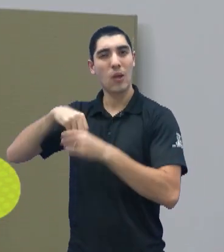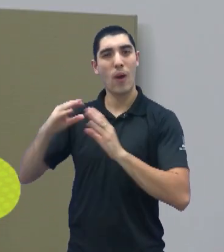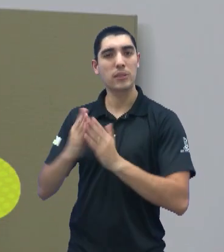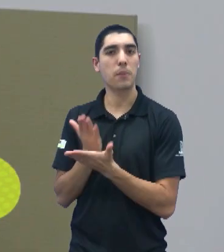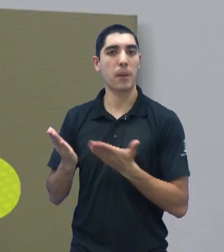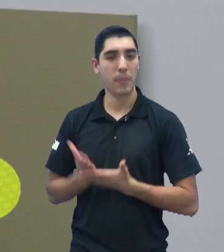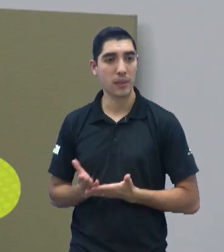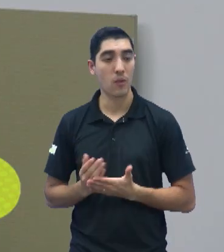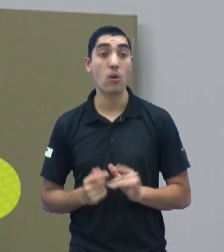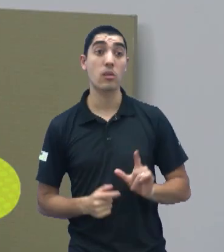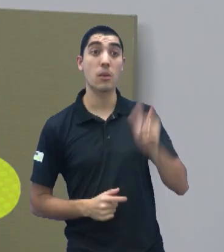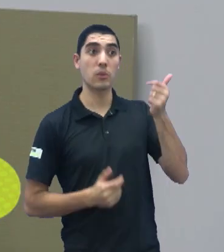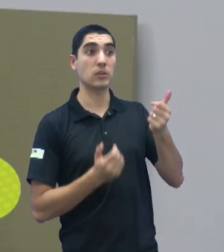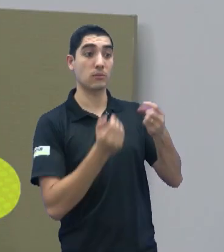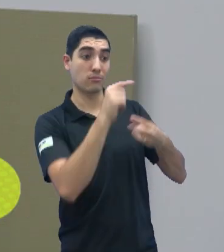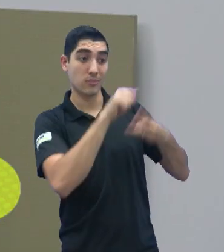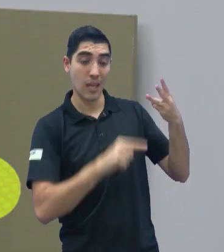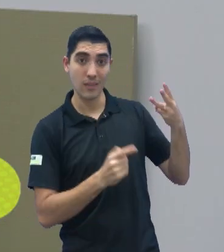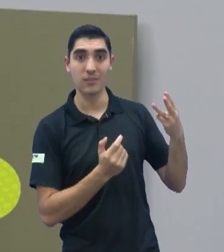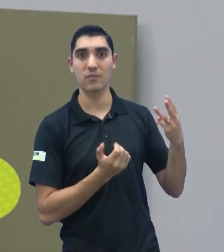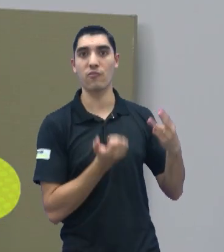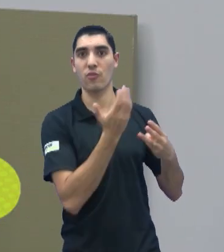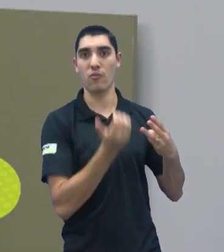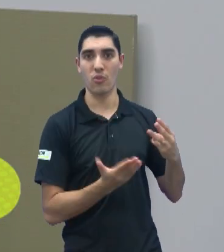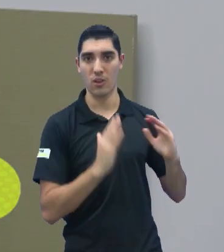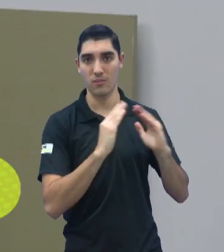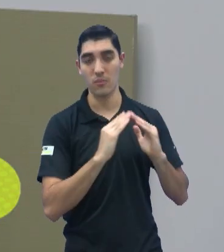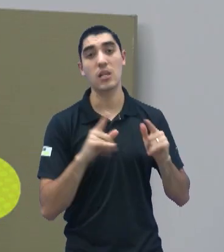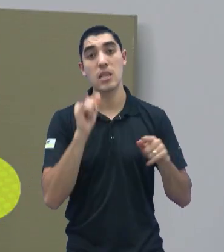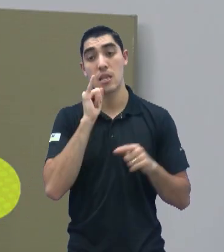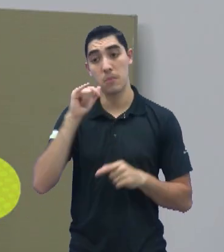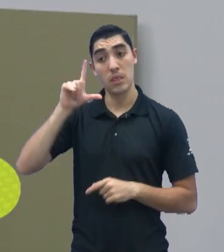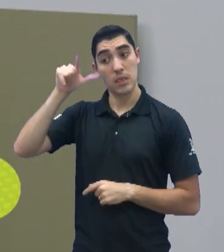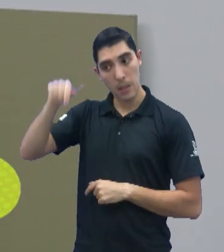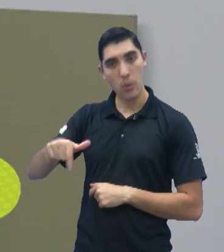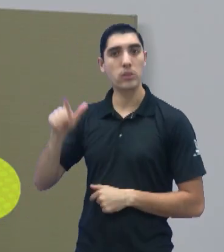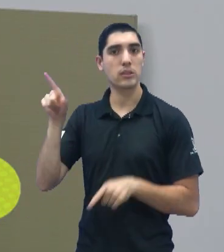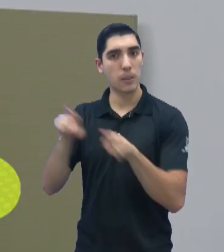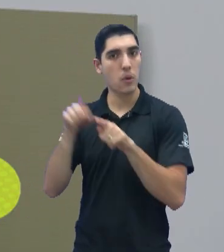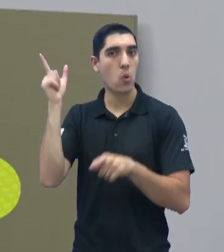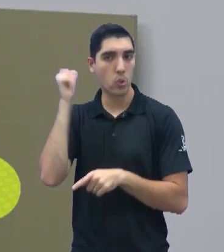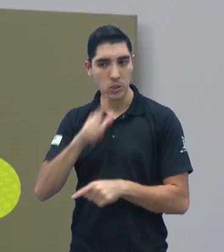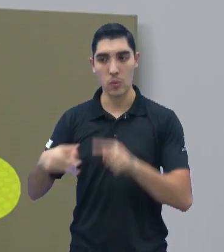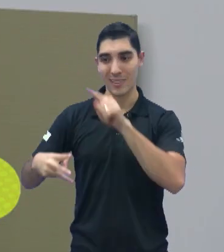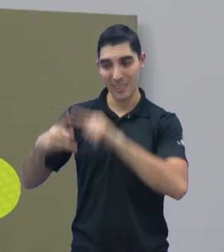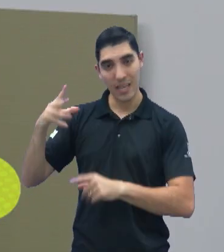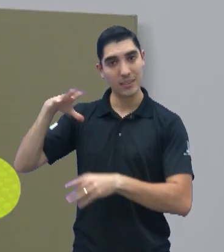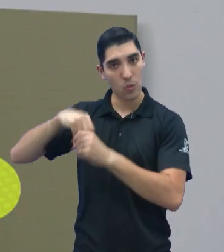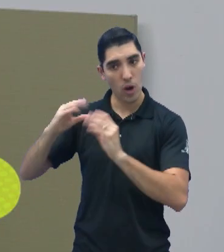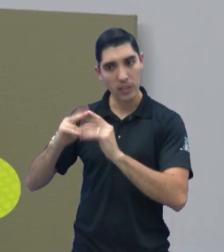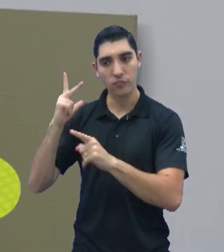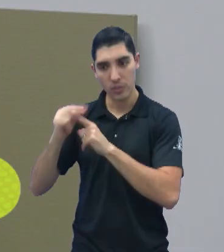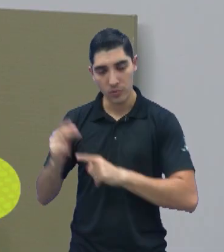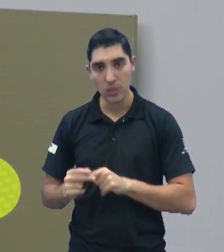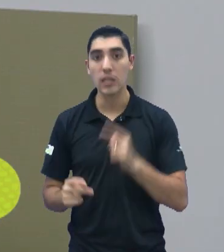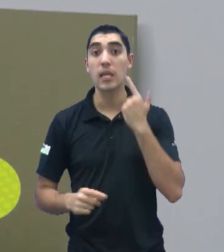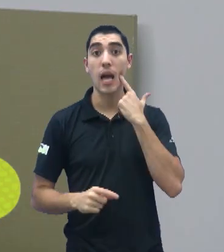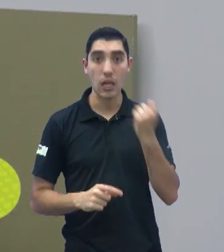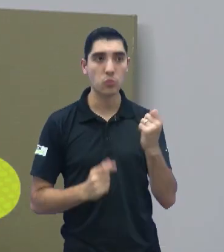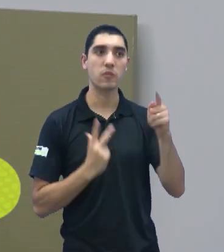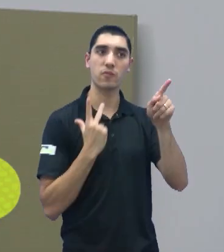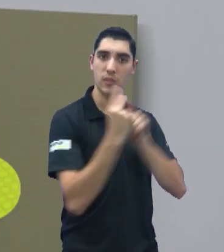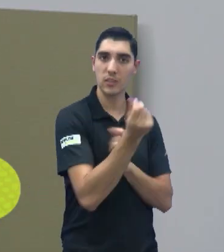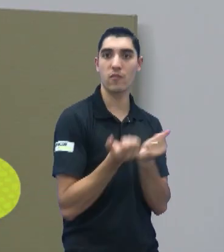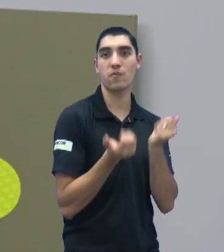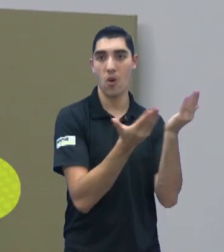foi ao contrário. A gente ganhou os 3 em casa e ganhou do Araçatuba fora, entendeu? Então, aí a gente teve uma virada de chave muito boa que, né, desde o começo